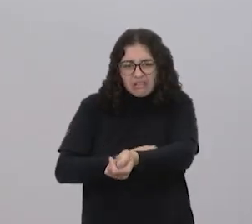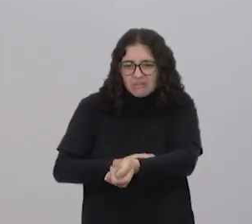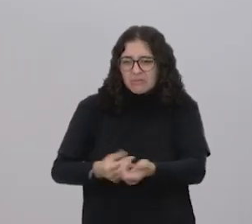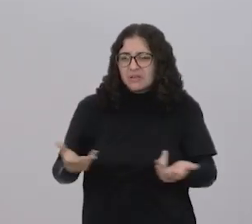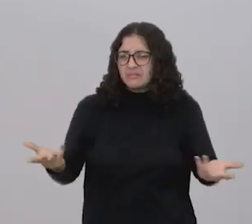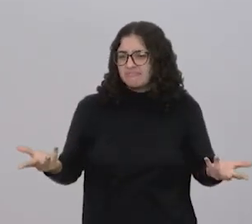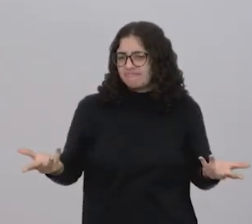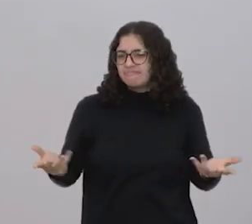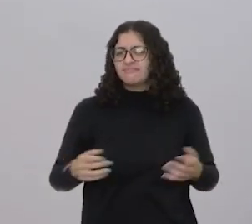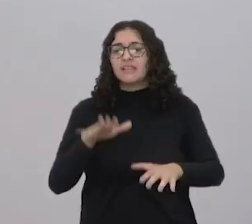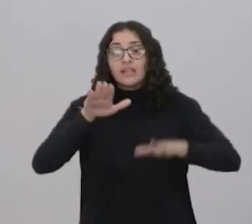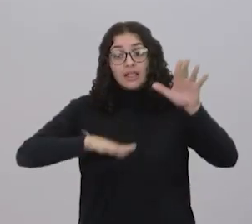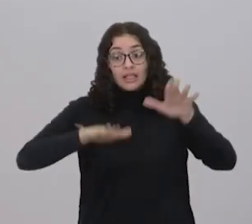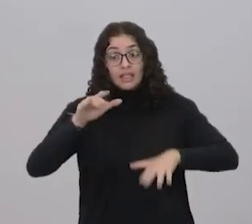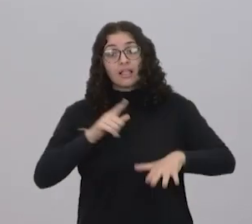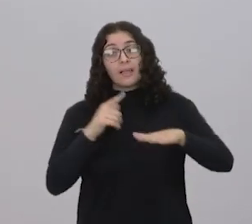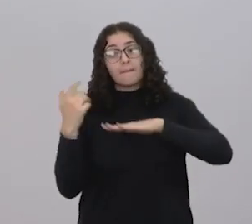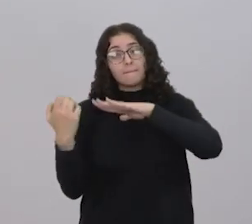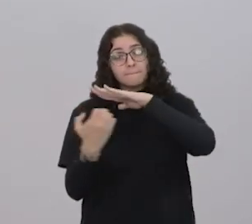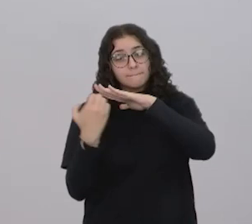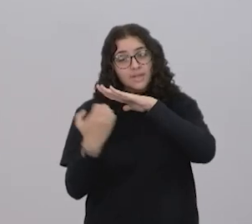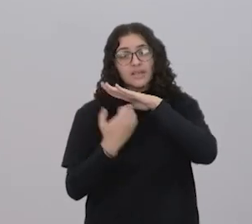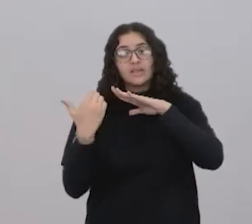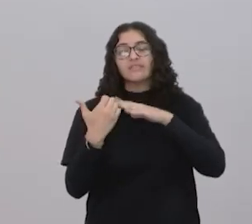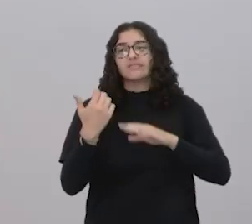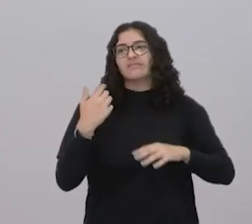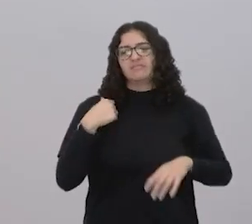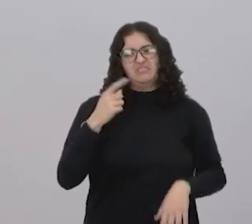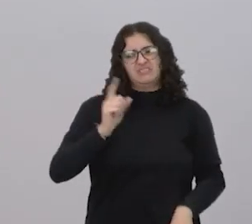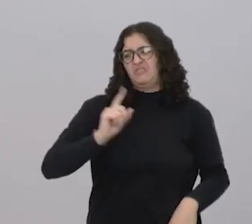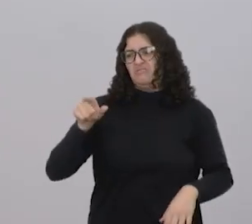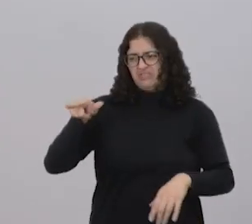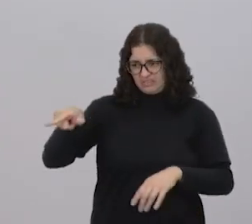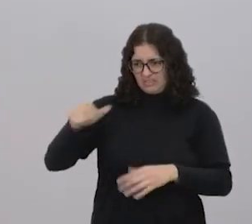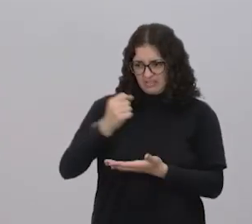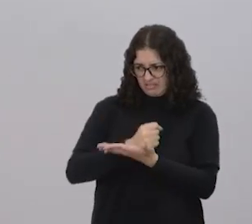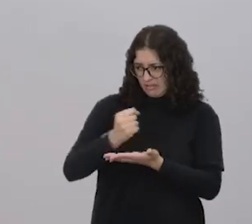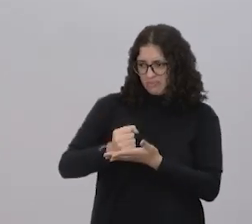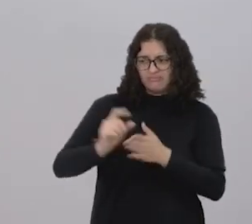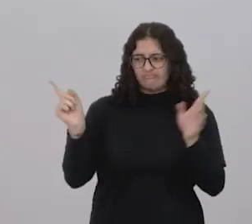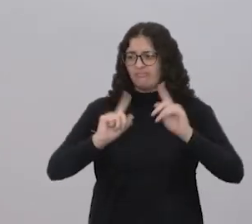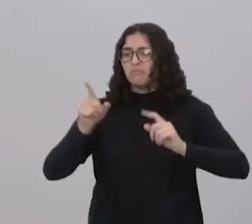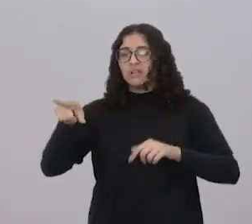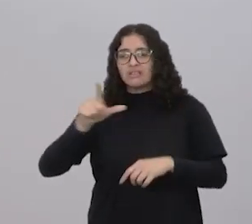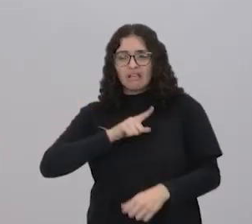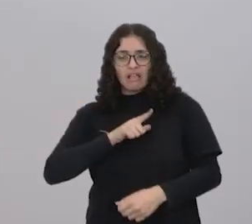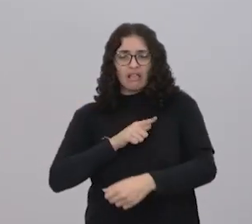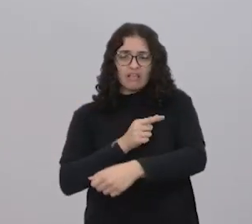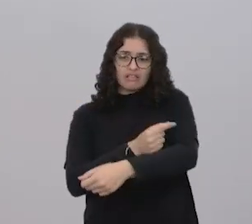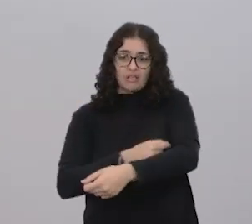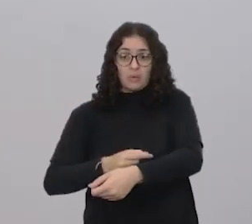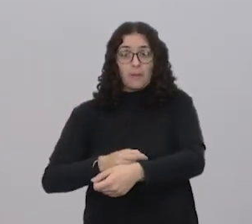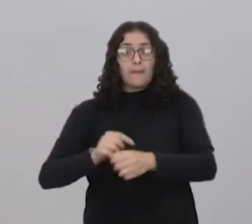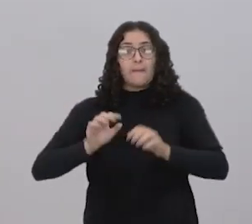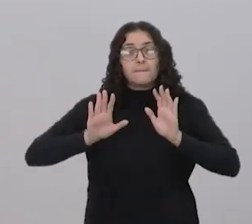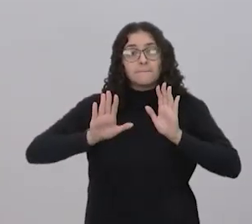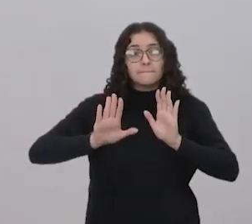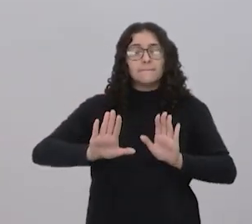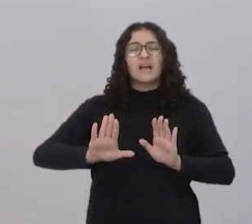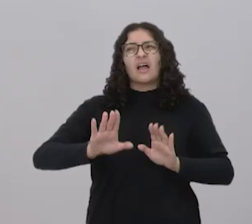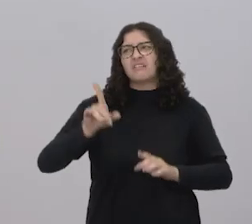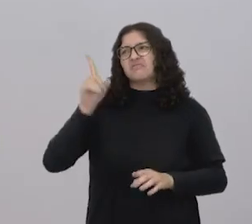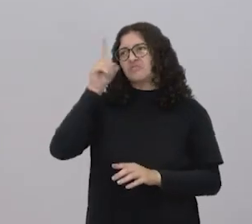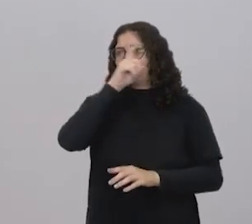você até encontra algo, tipo, a gente não vai te contratar porque você tem tatuagens. Mas isso está cada vez mais